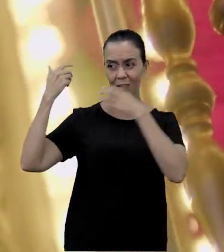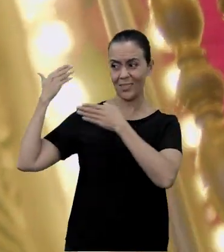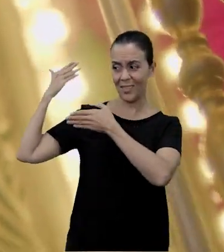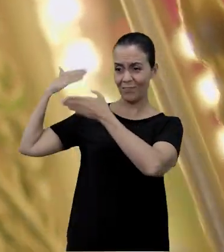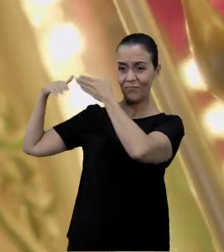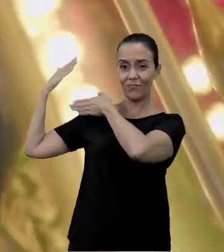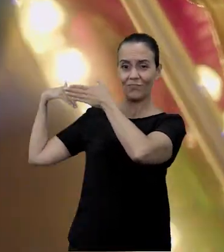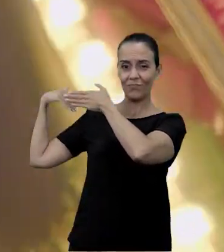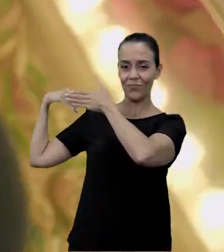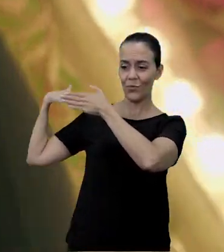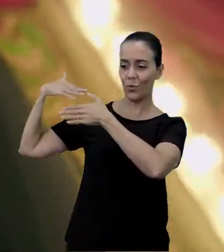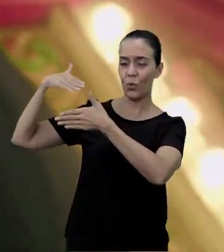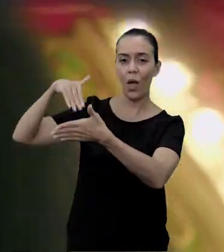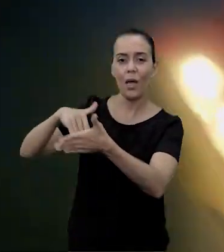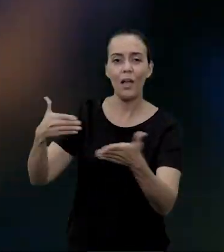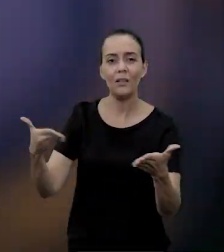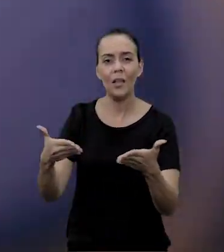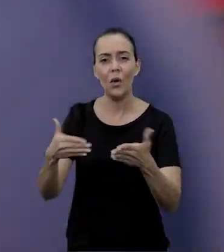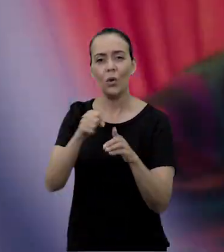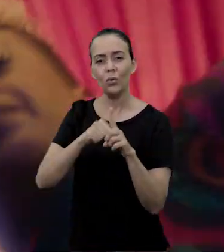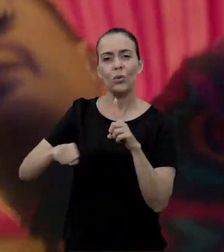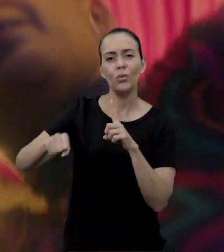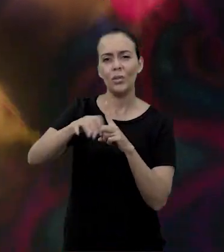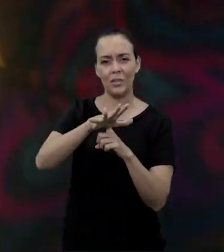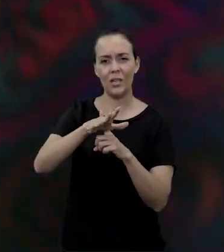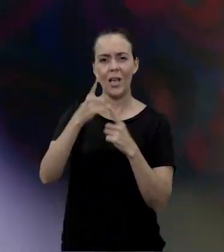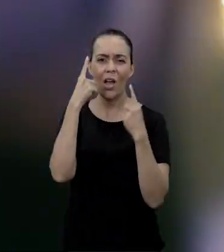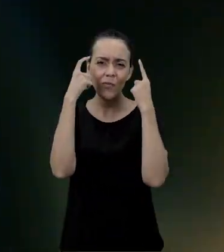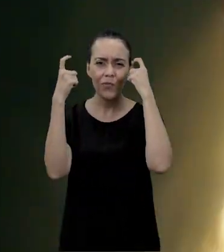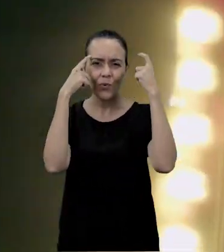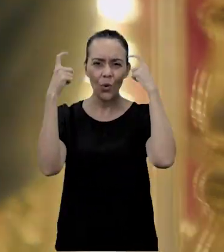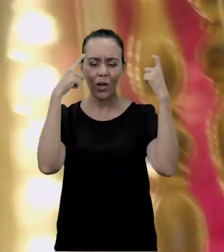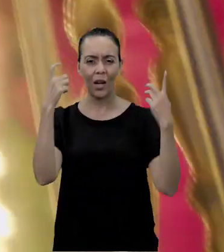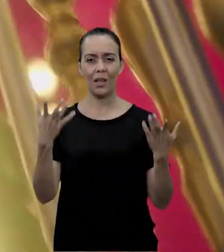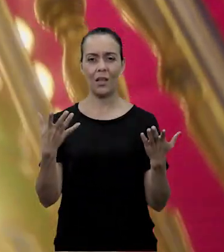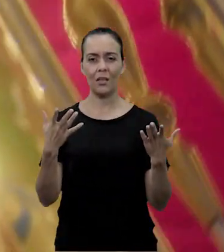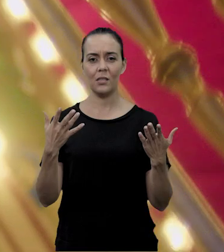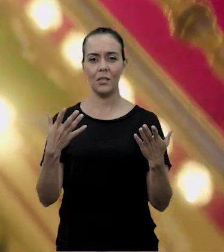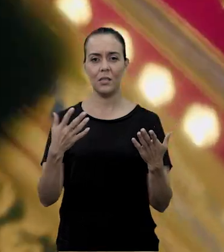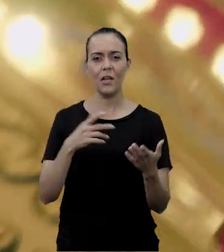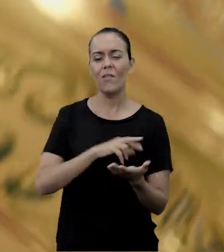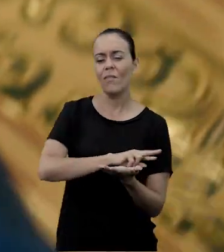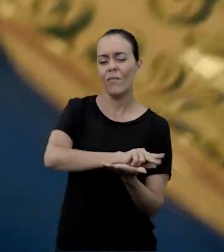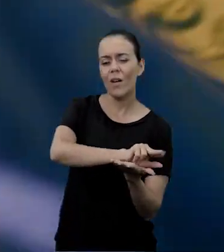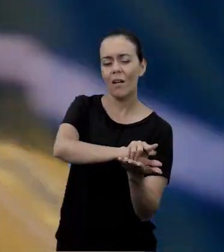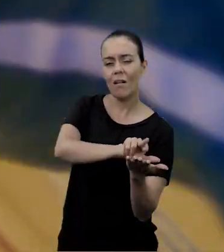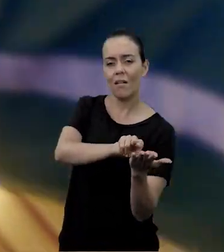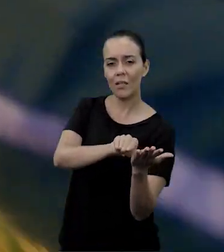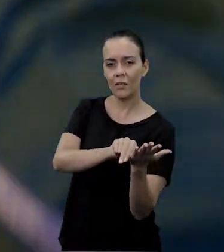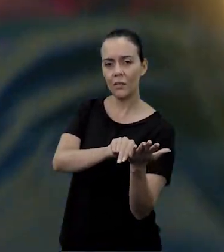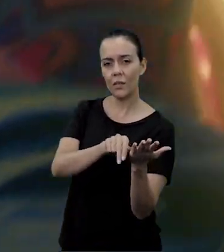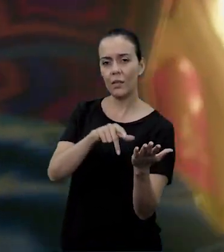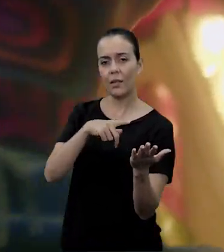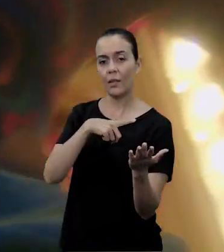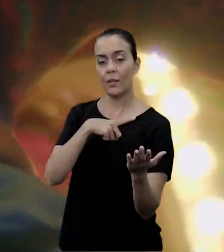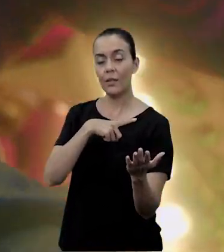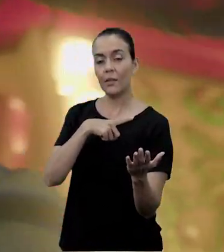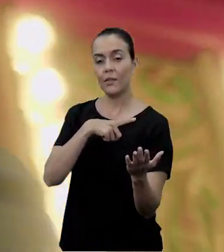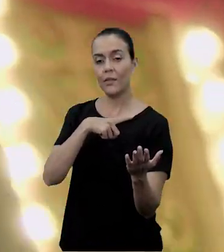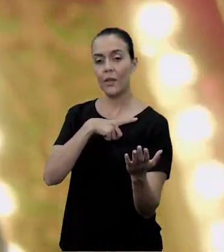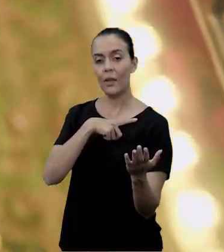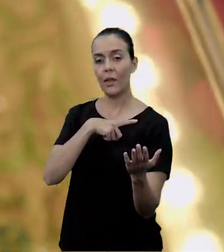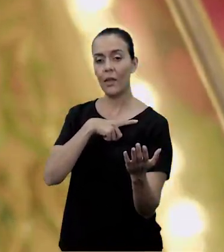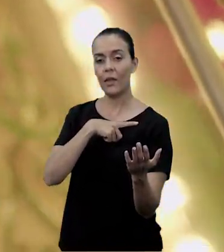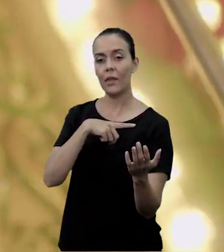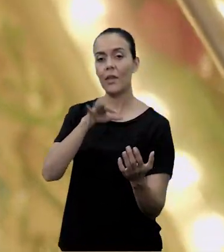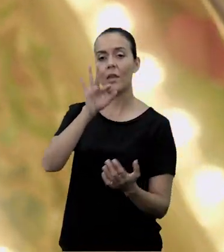nos constitui como sociedade. Essa violência é voltada contra isso que muitas vezes chamamos de feminino,